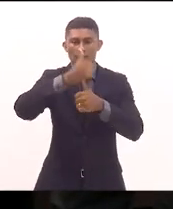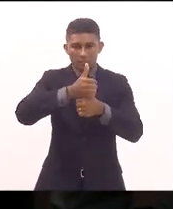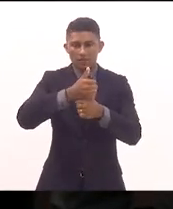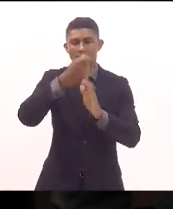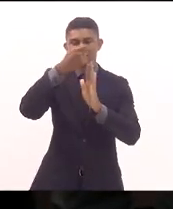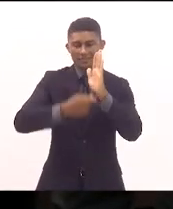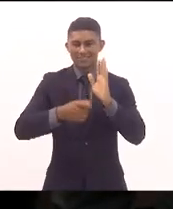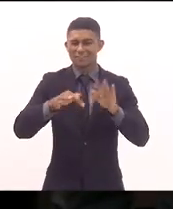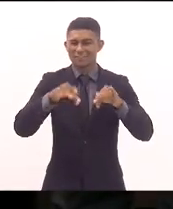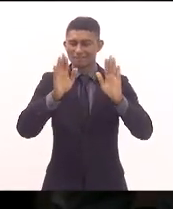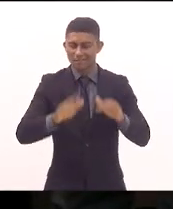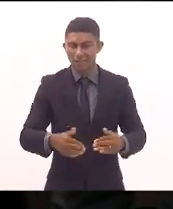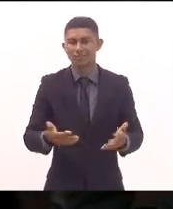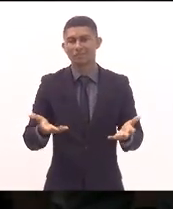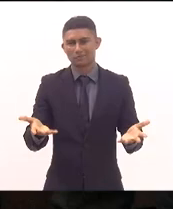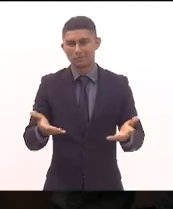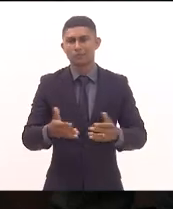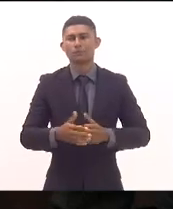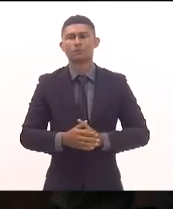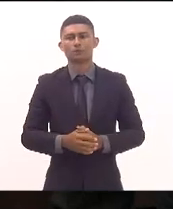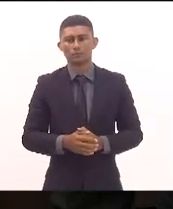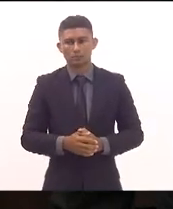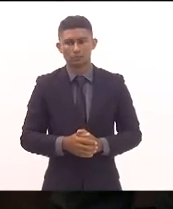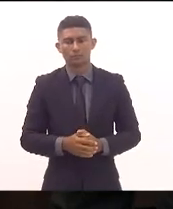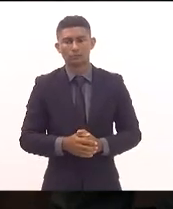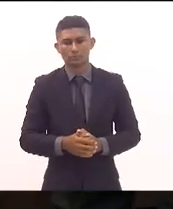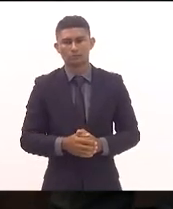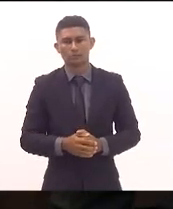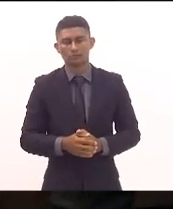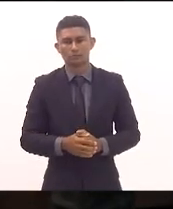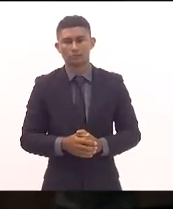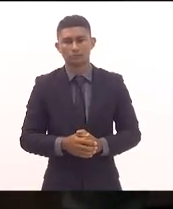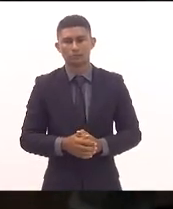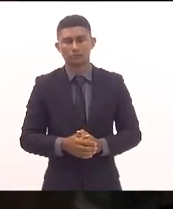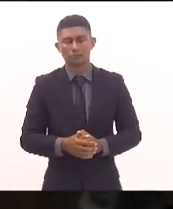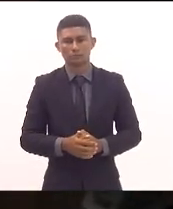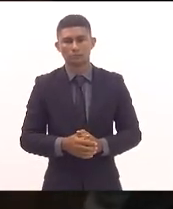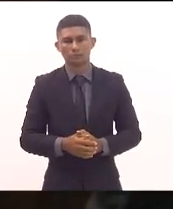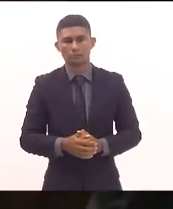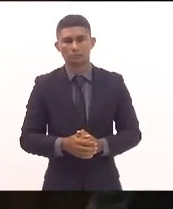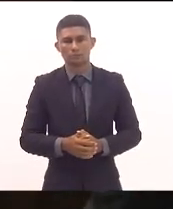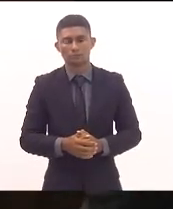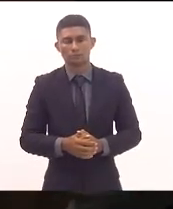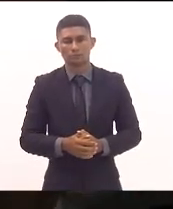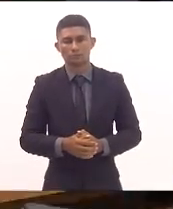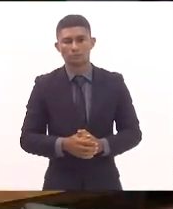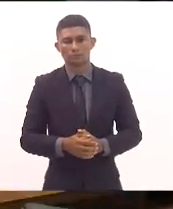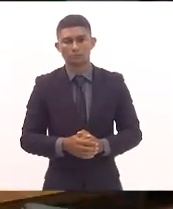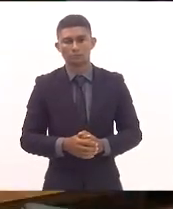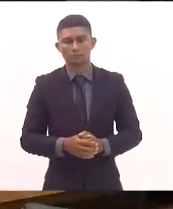e pedindo a Vossa Excelência forma final de redação.